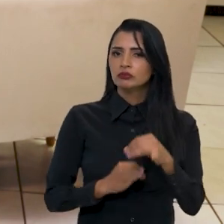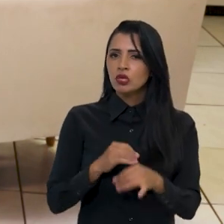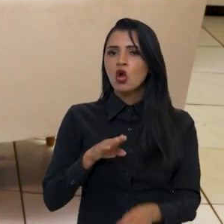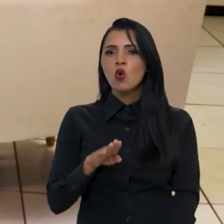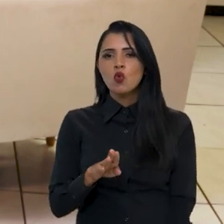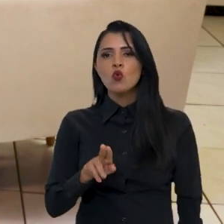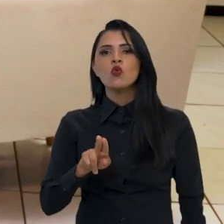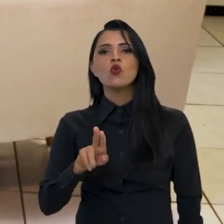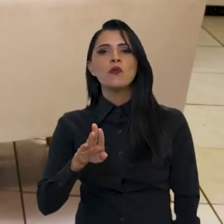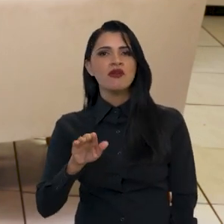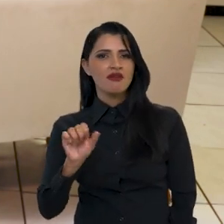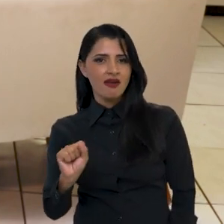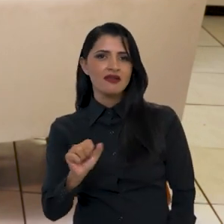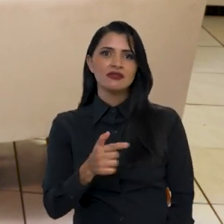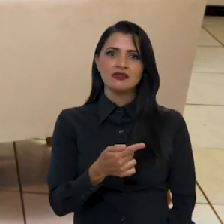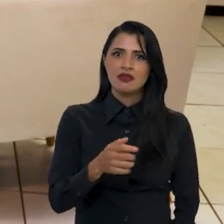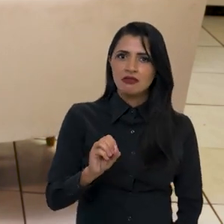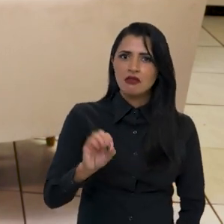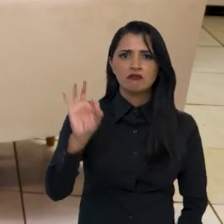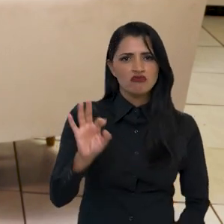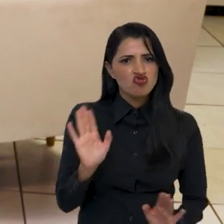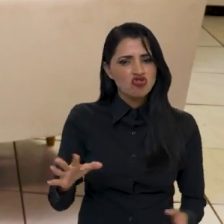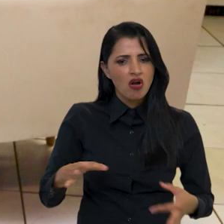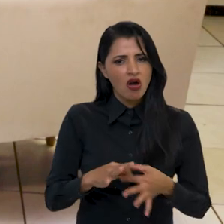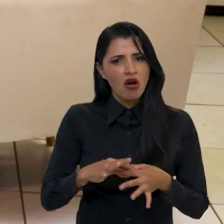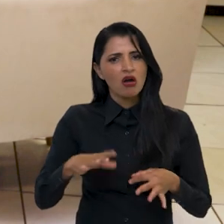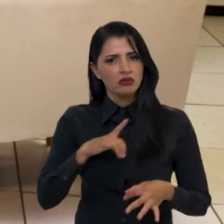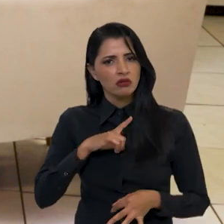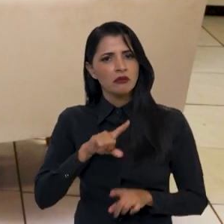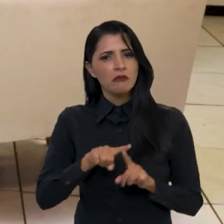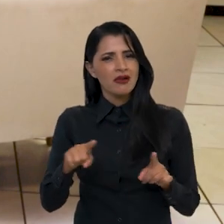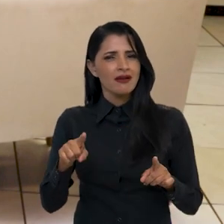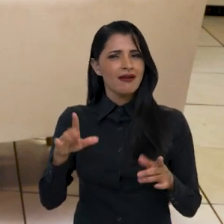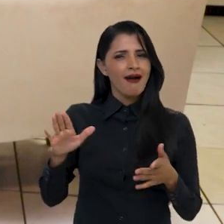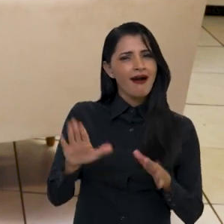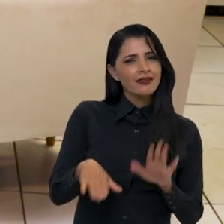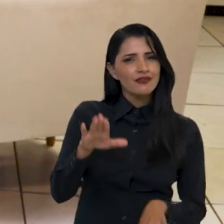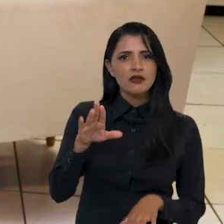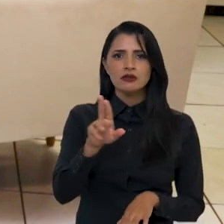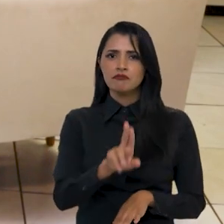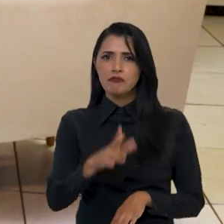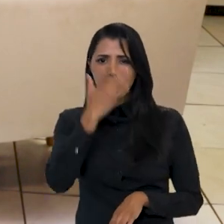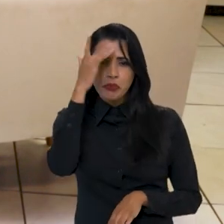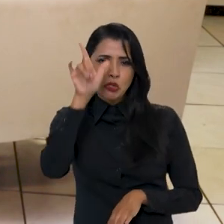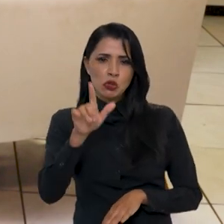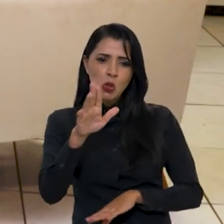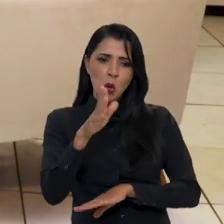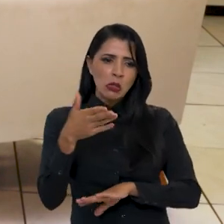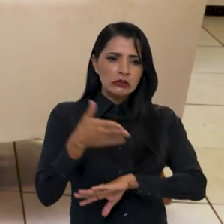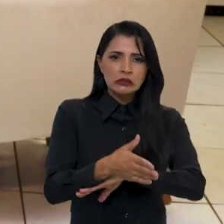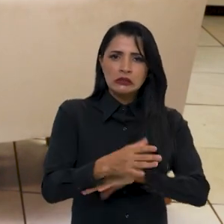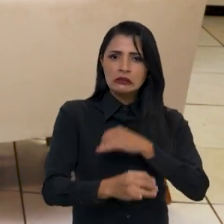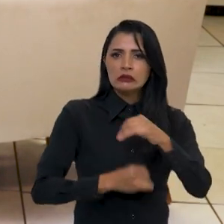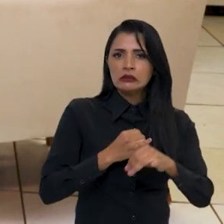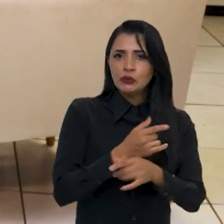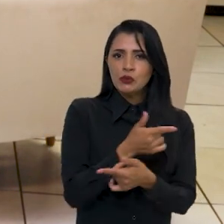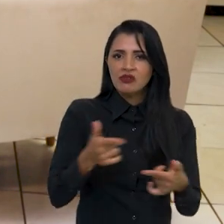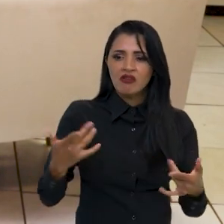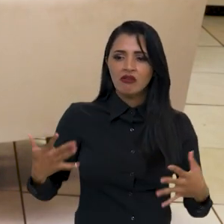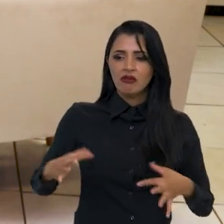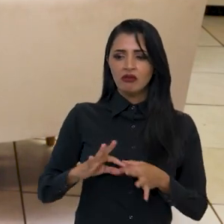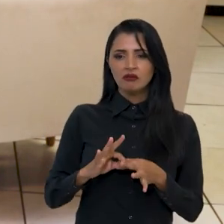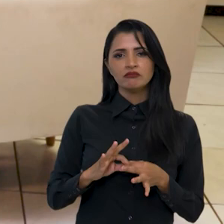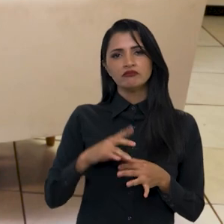UBS 70, 80% já conectadas com a internet, mas muitas vezes o usuário é que não tem acesso à internet,